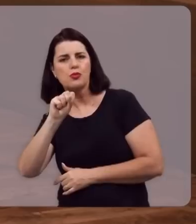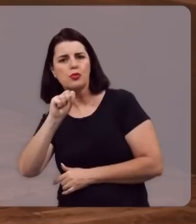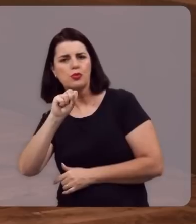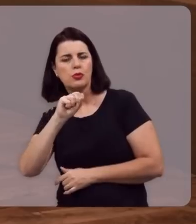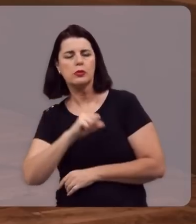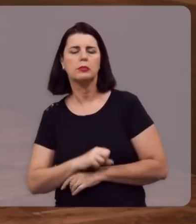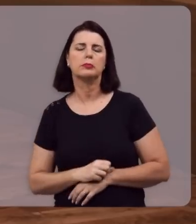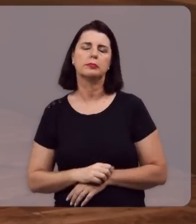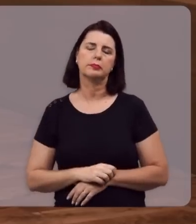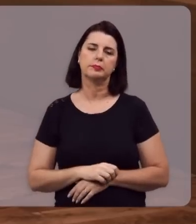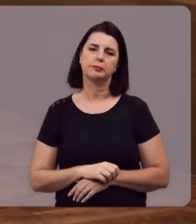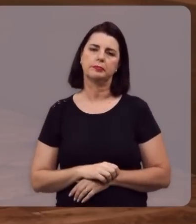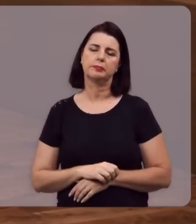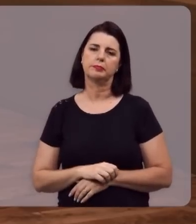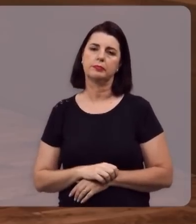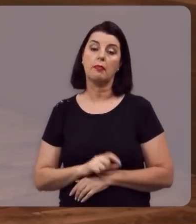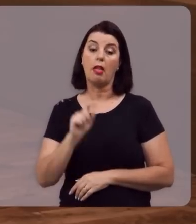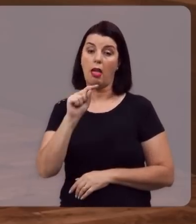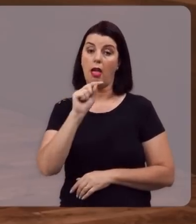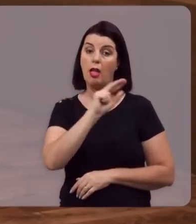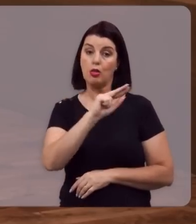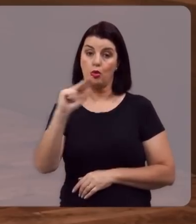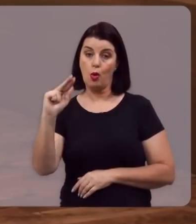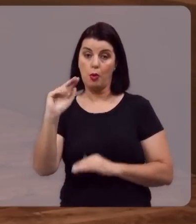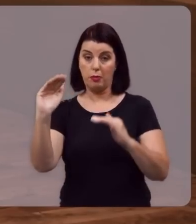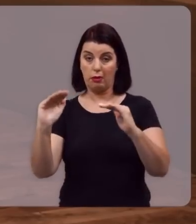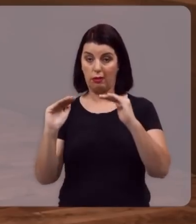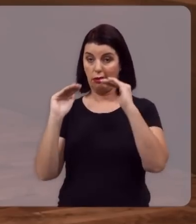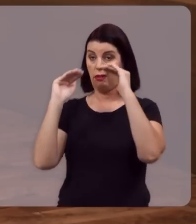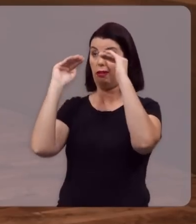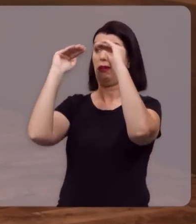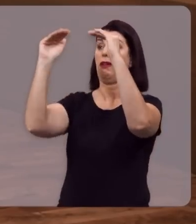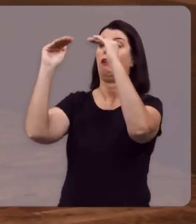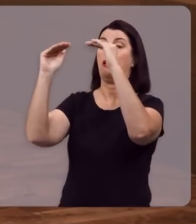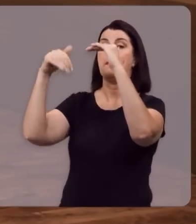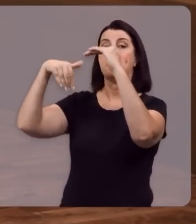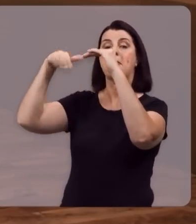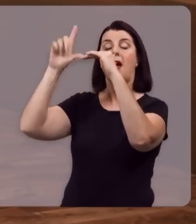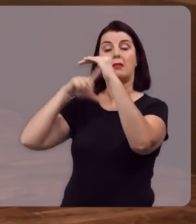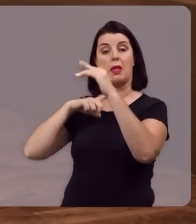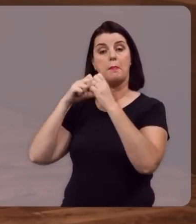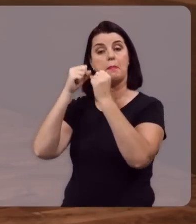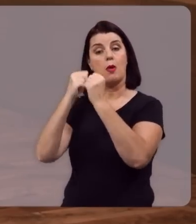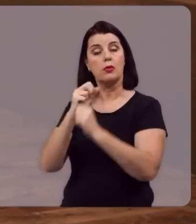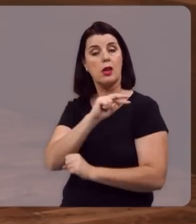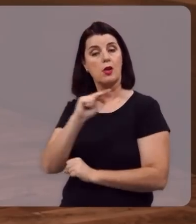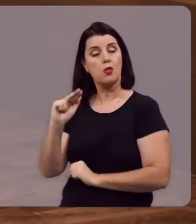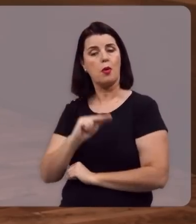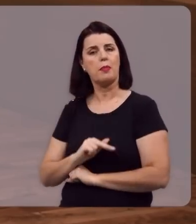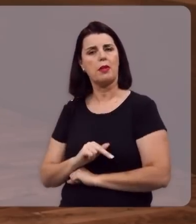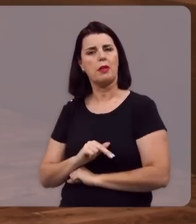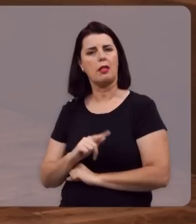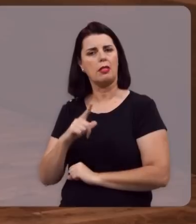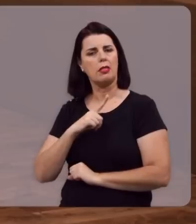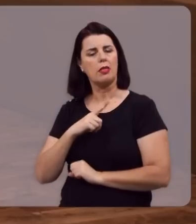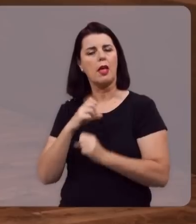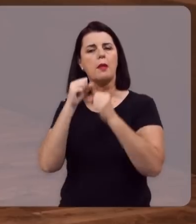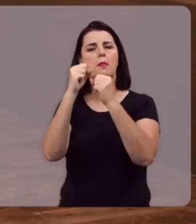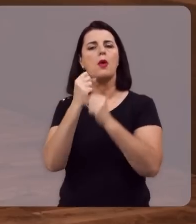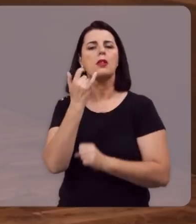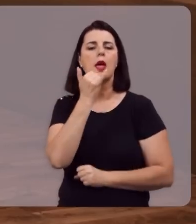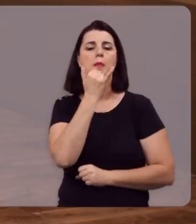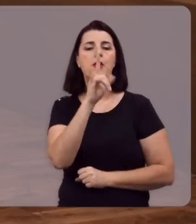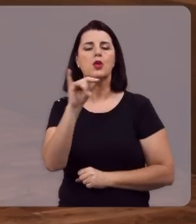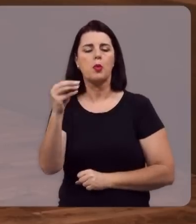Para que é o nome de Jesus. Este é o nome sobre todo nome. Há poder nesse nome. Há poder para